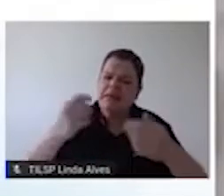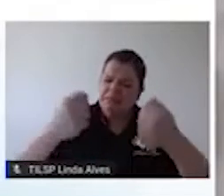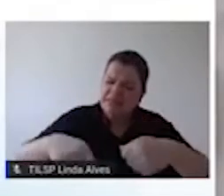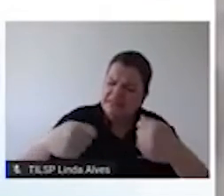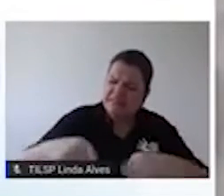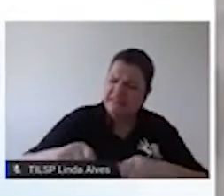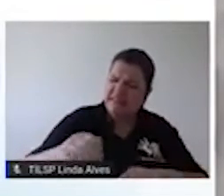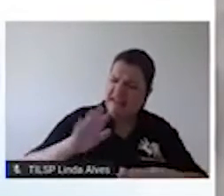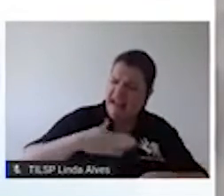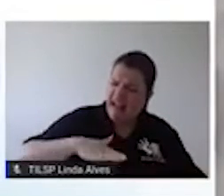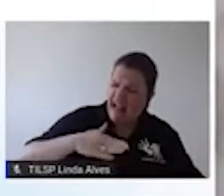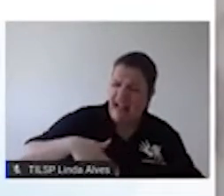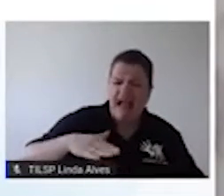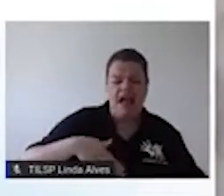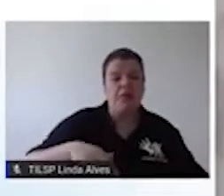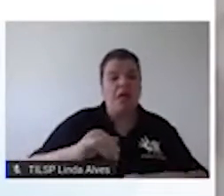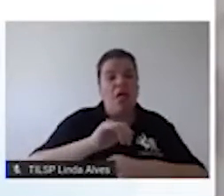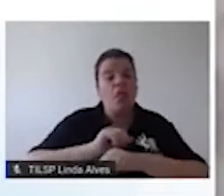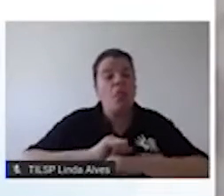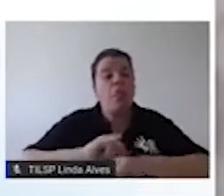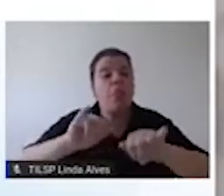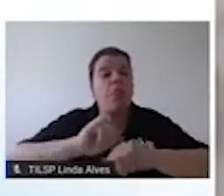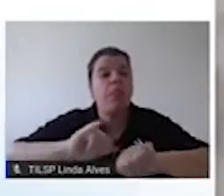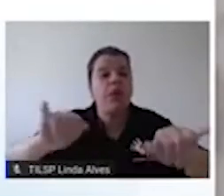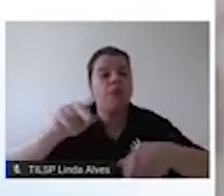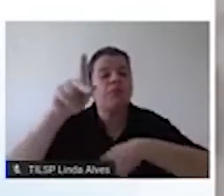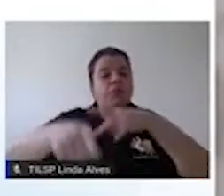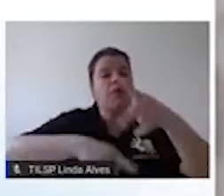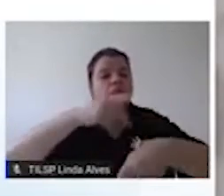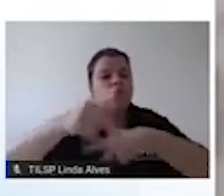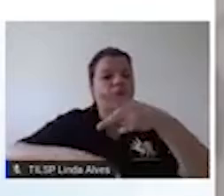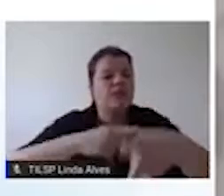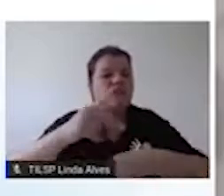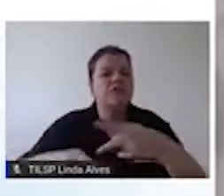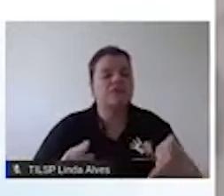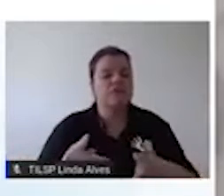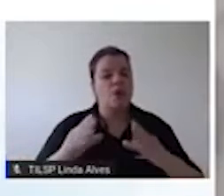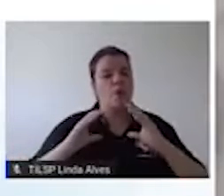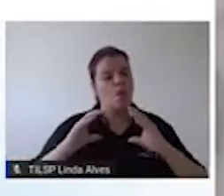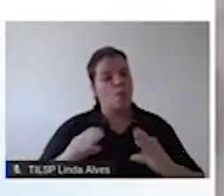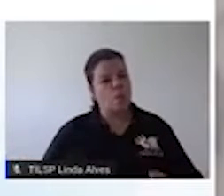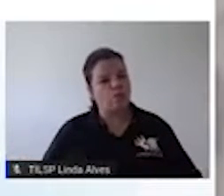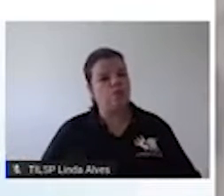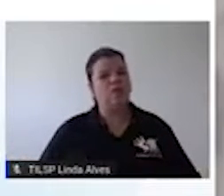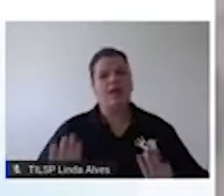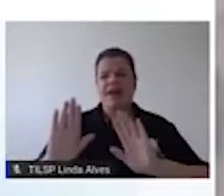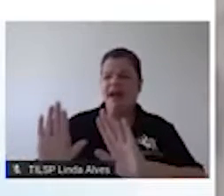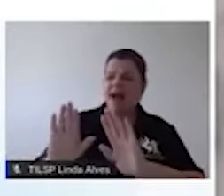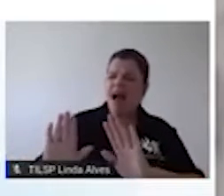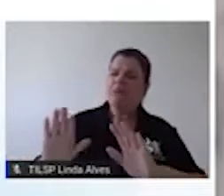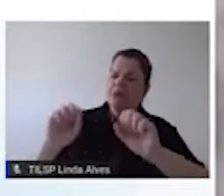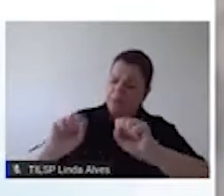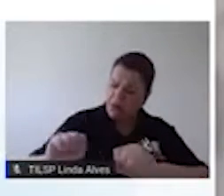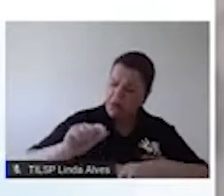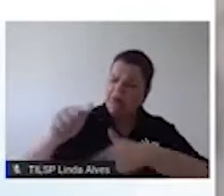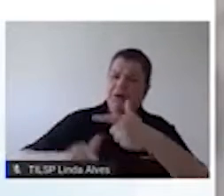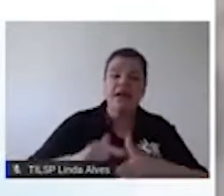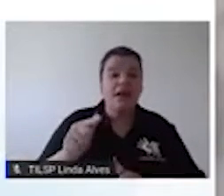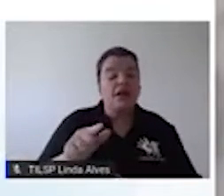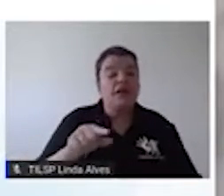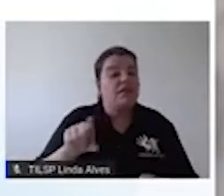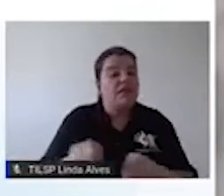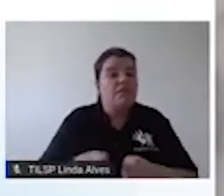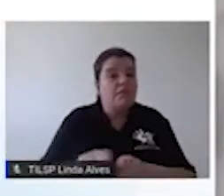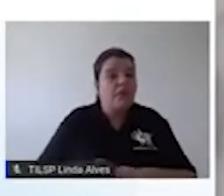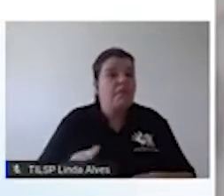maneira errônea a população, tanto sobre as condutas quanto sobre a gravidade